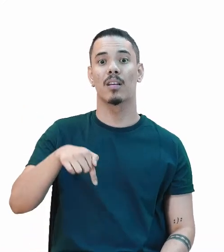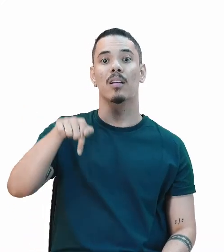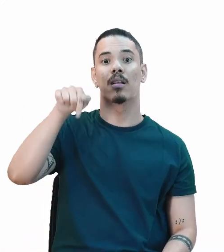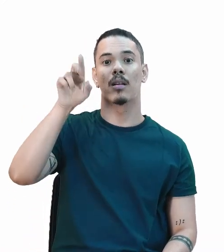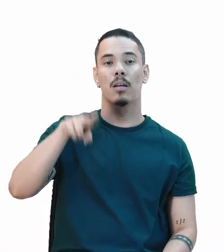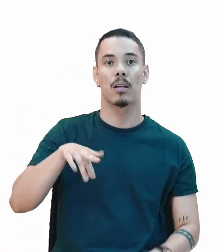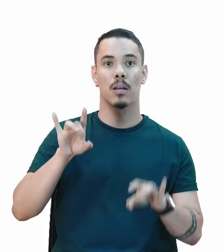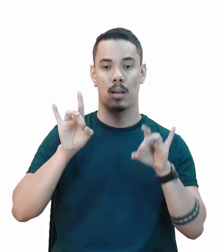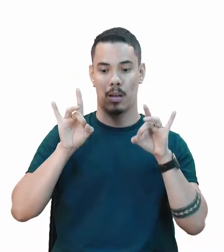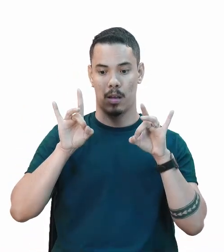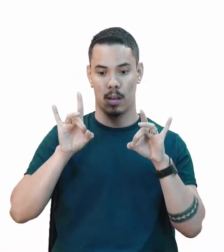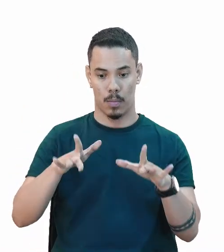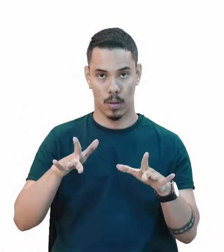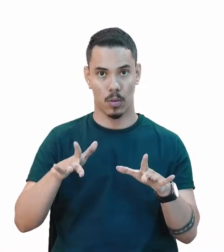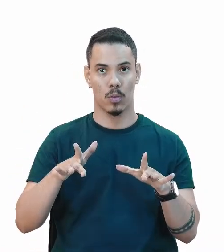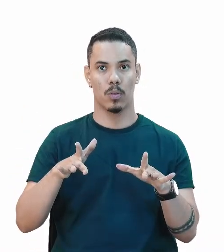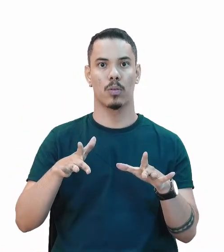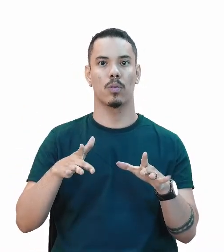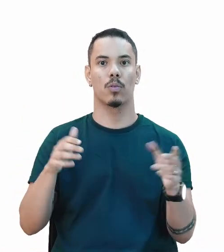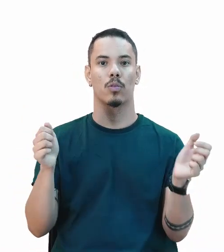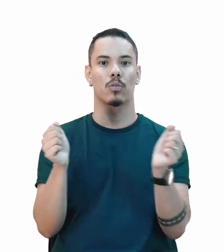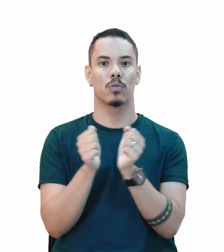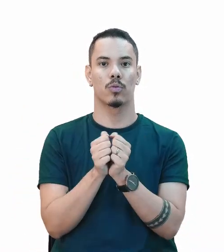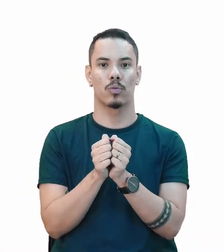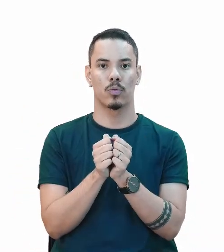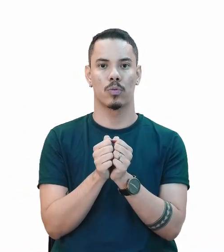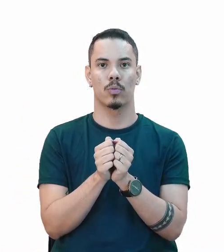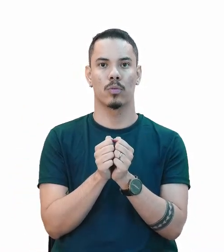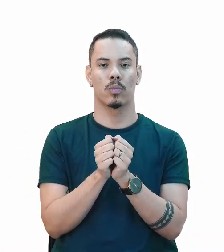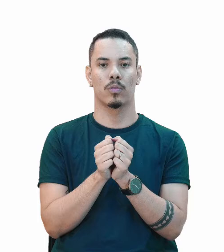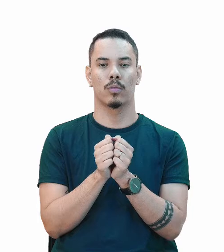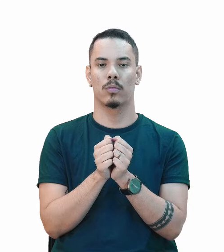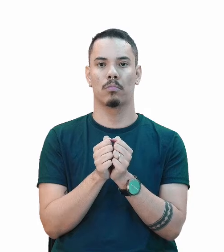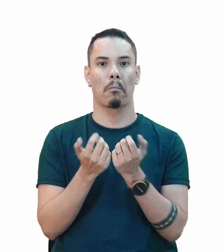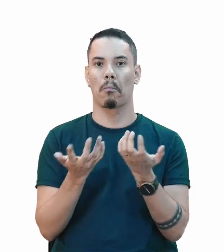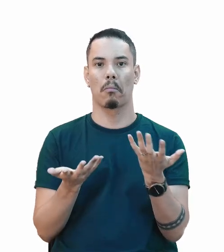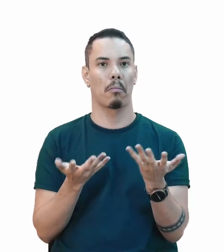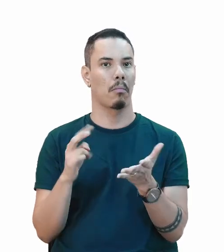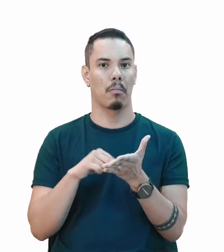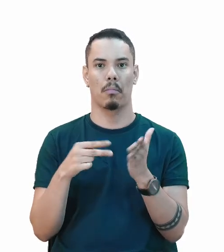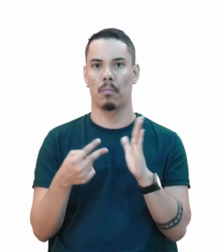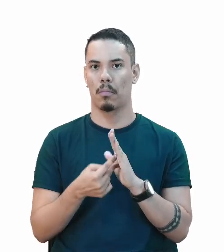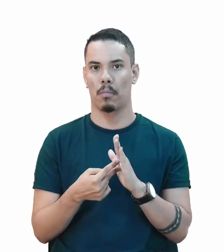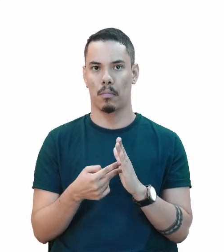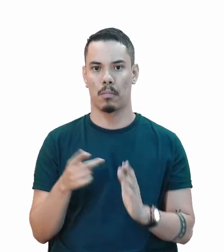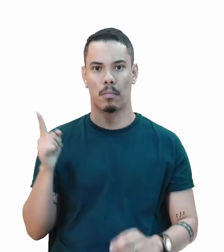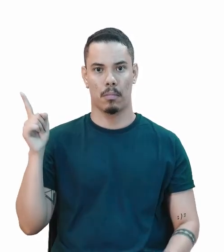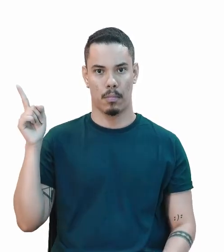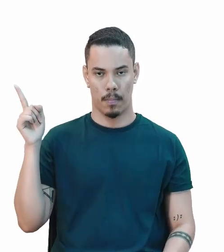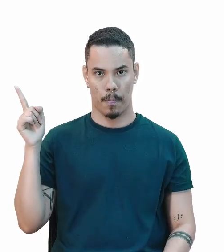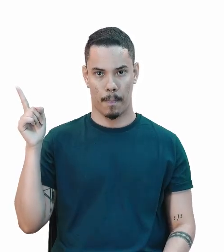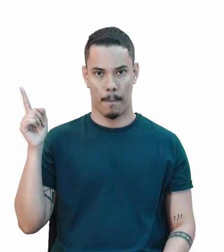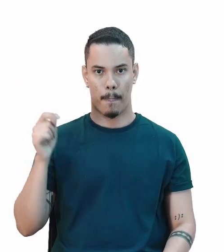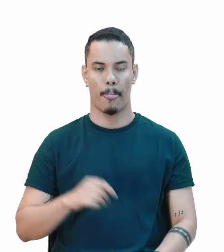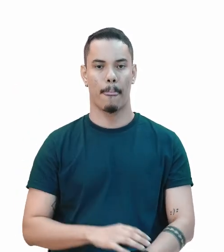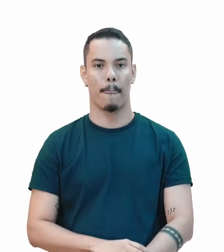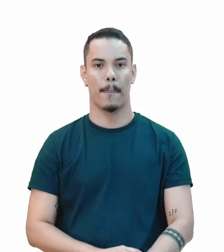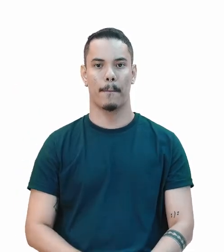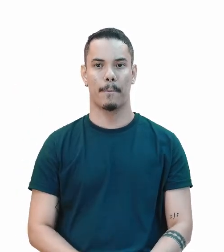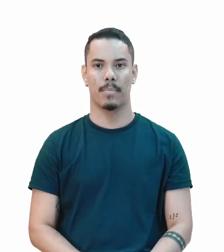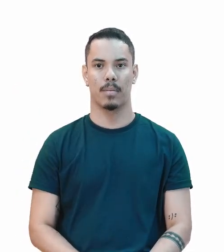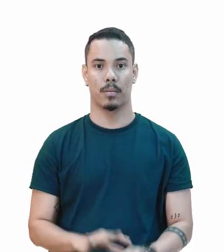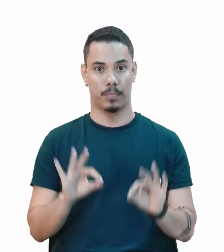abandonou a lançadeira junto ao tear? Quem abandonou a lançadeira junto